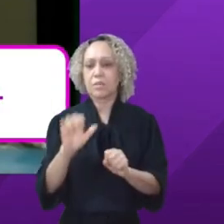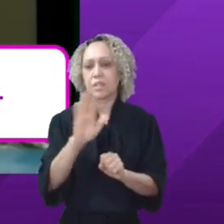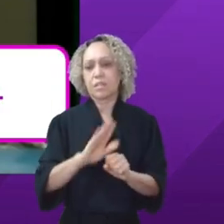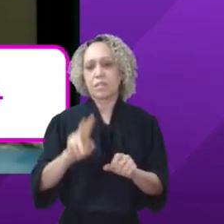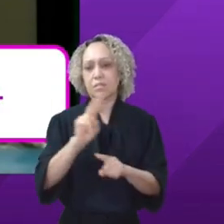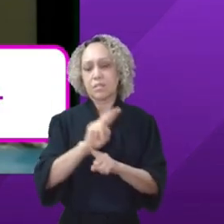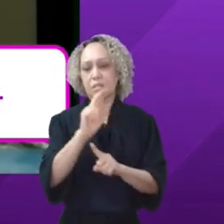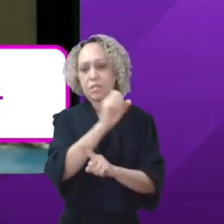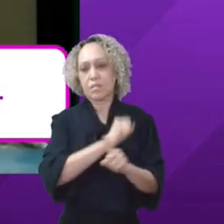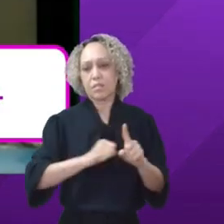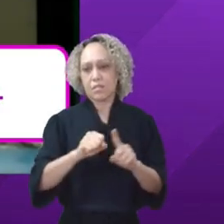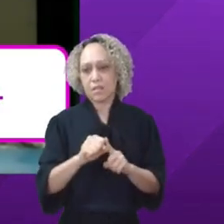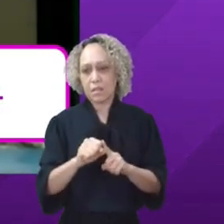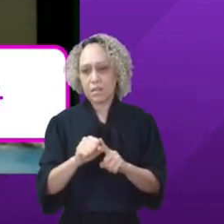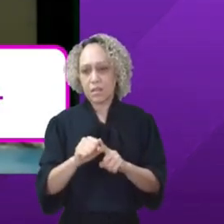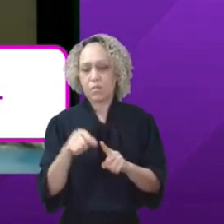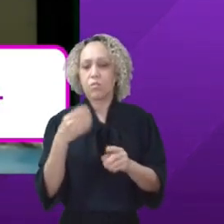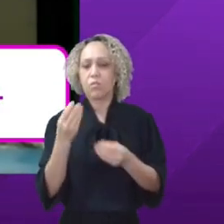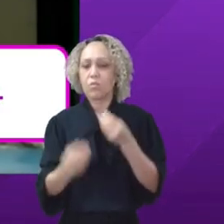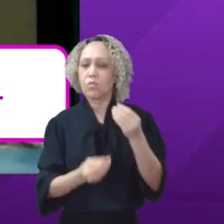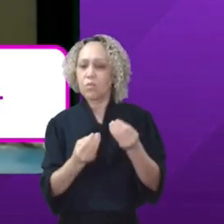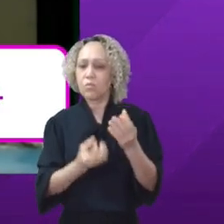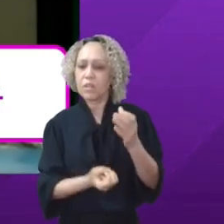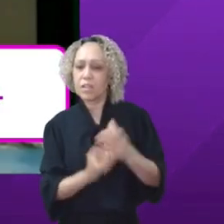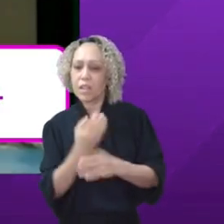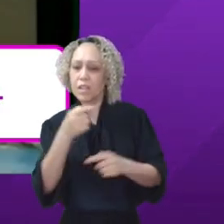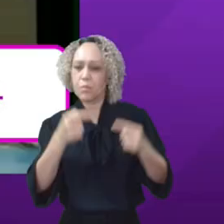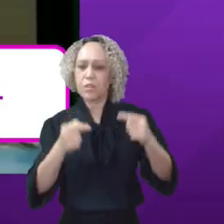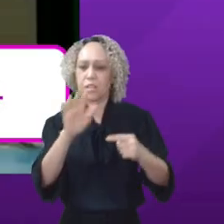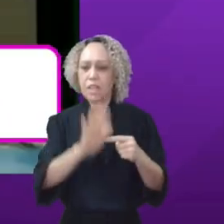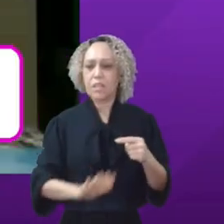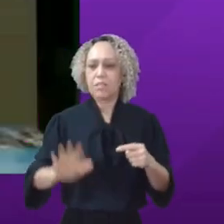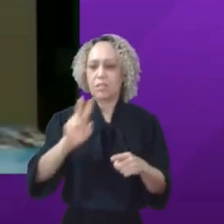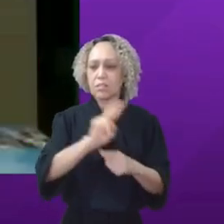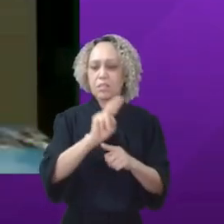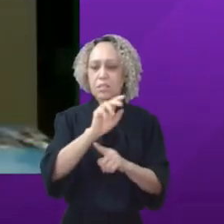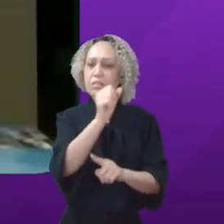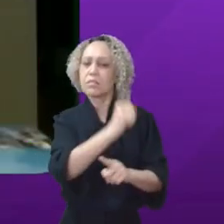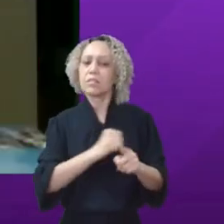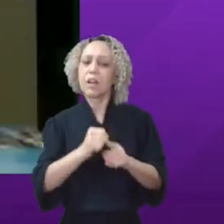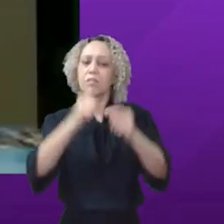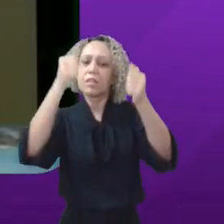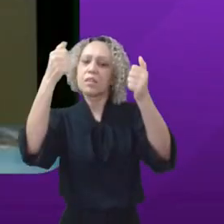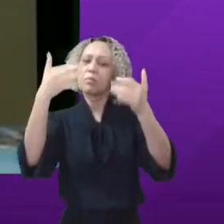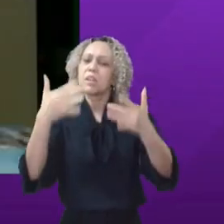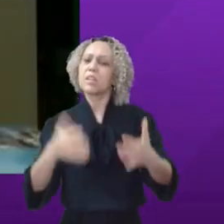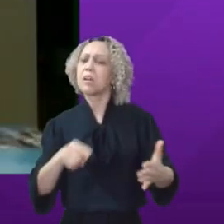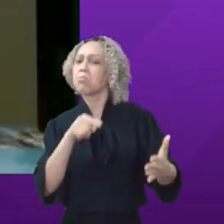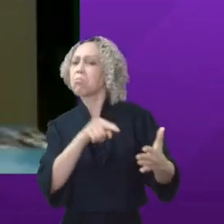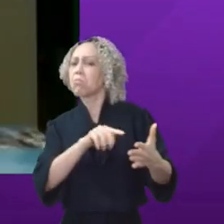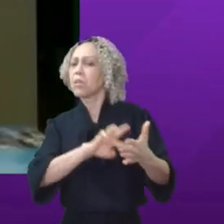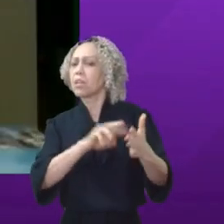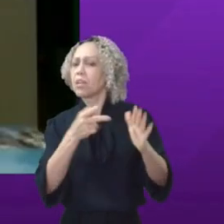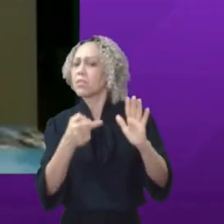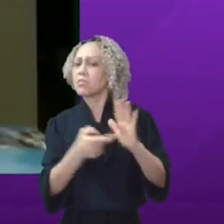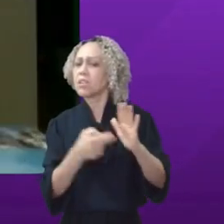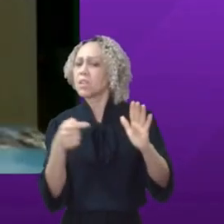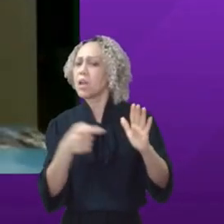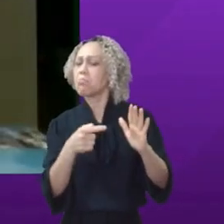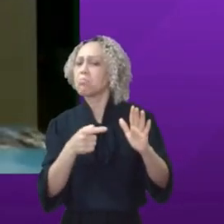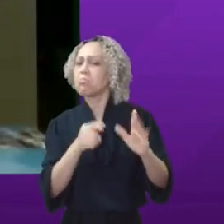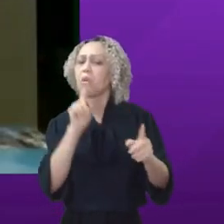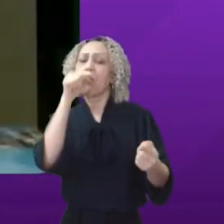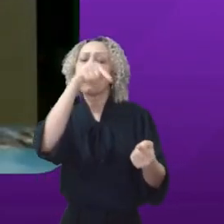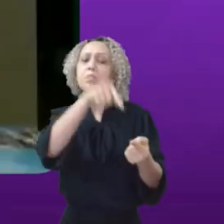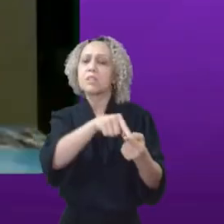política nacional de assistência social e explicar o que é assistência social, para quem é assistência social,